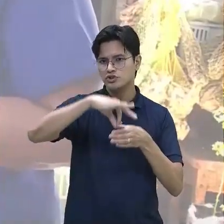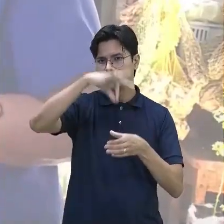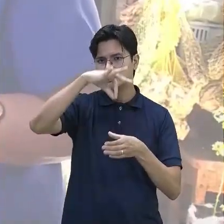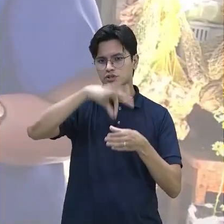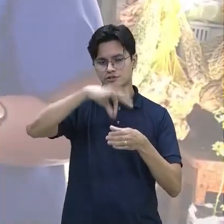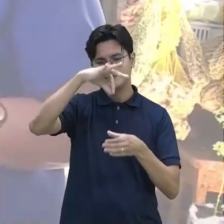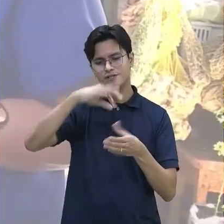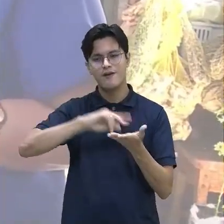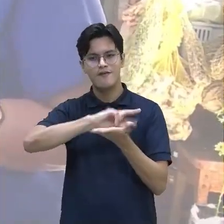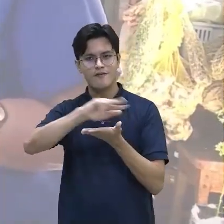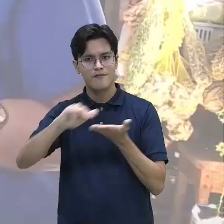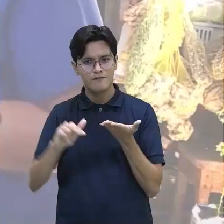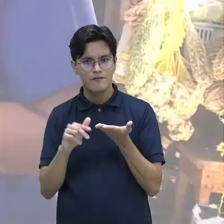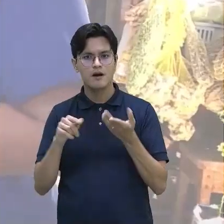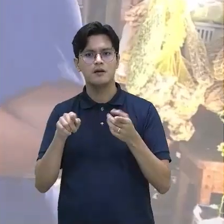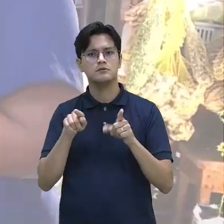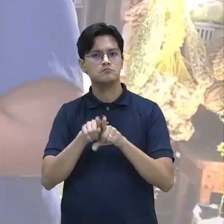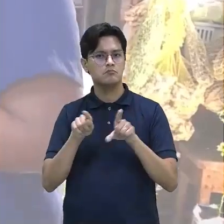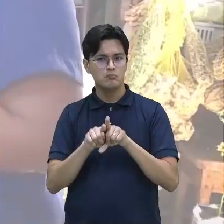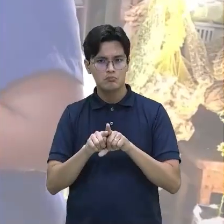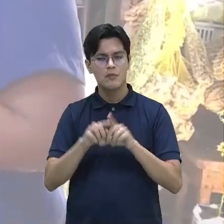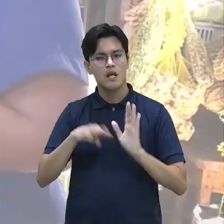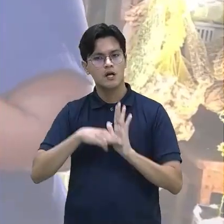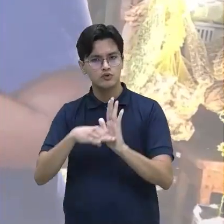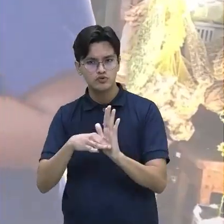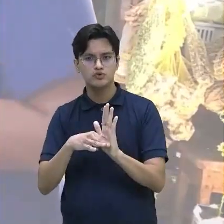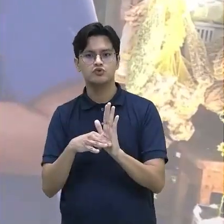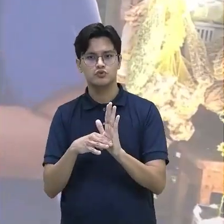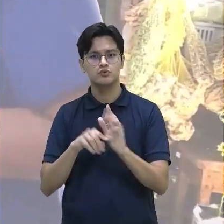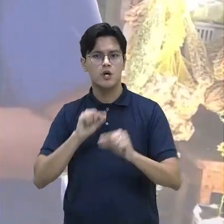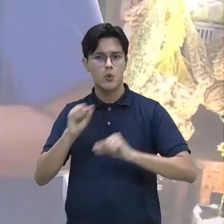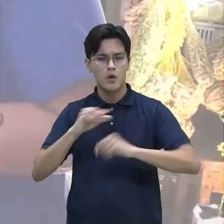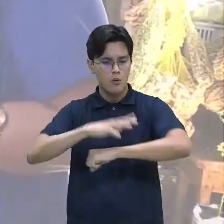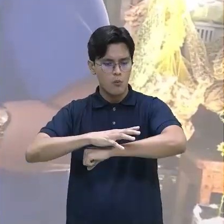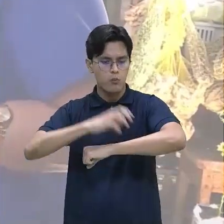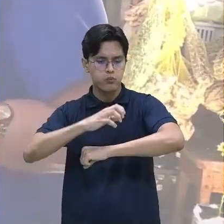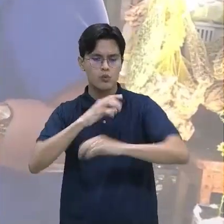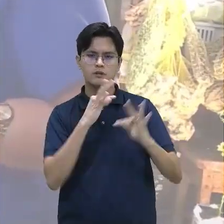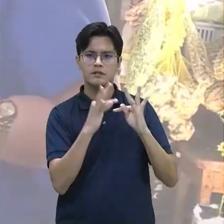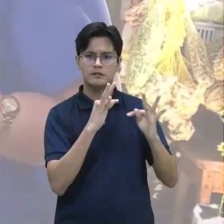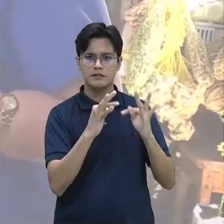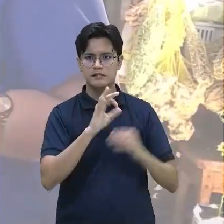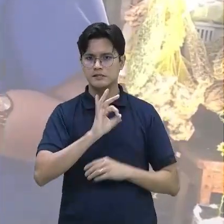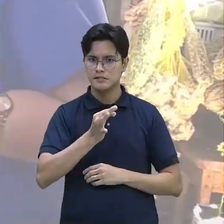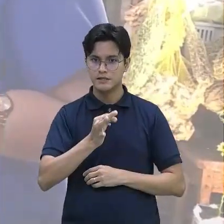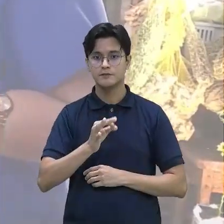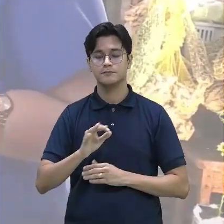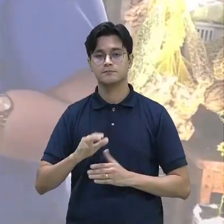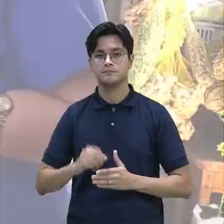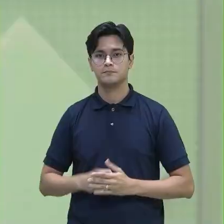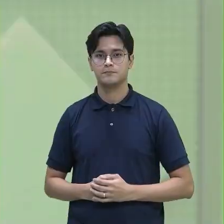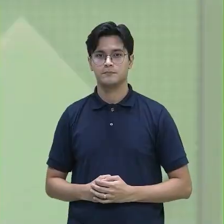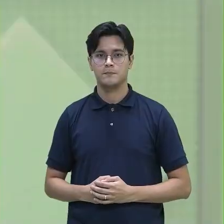para mioma, para inflamação, para tumor. Então, tudo isso aqui serve.